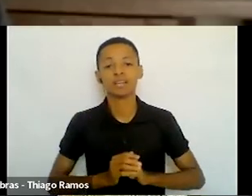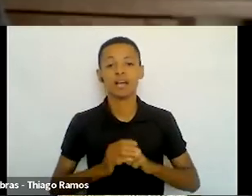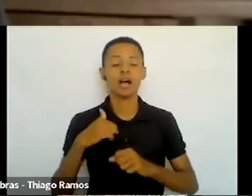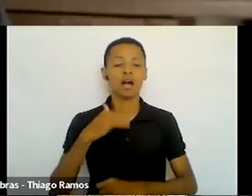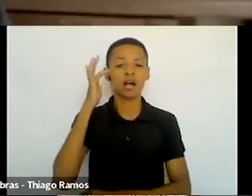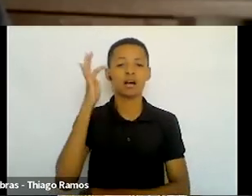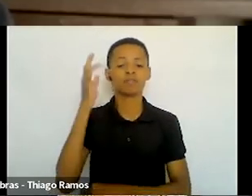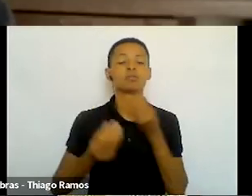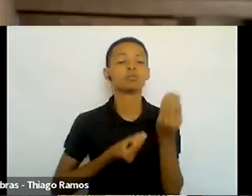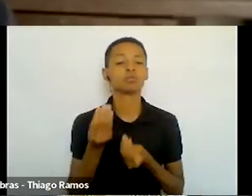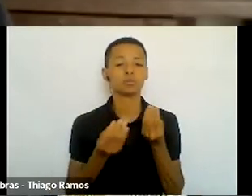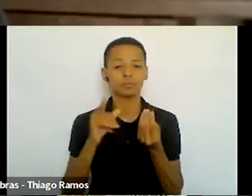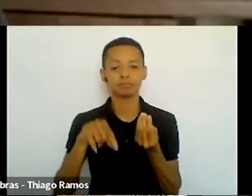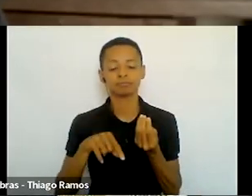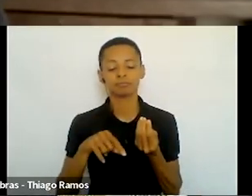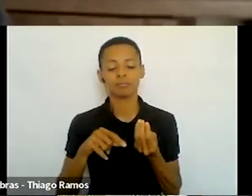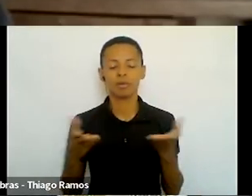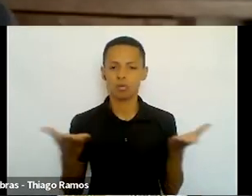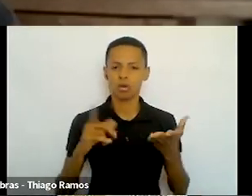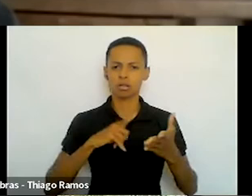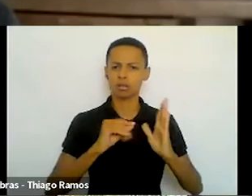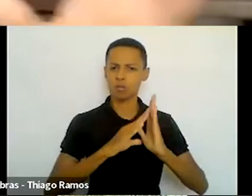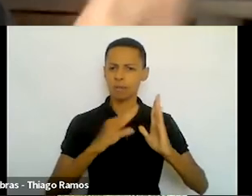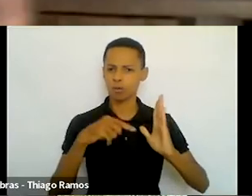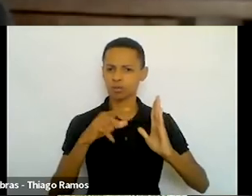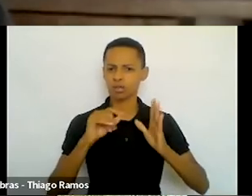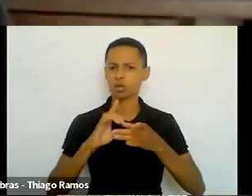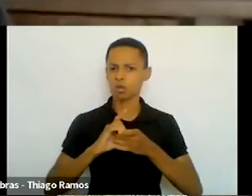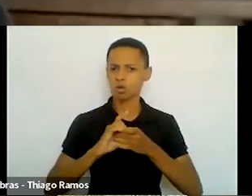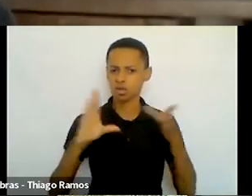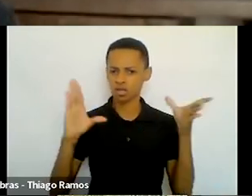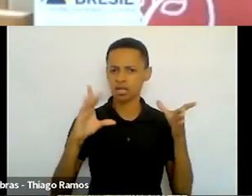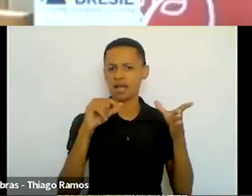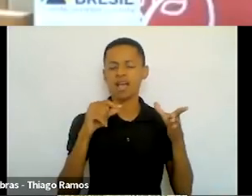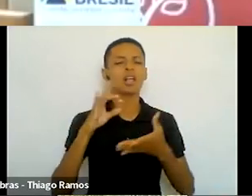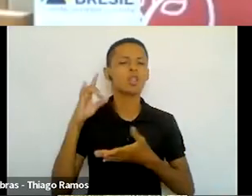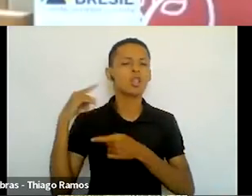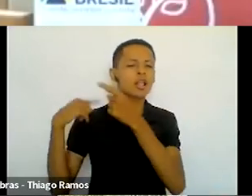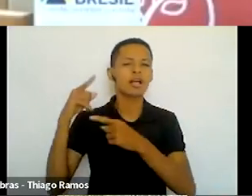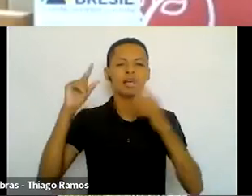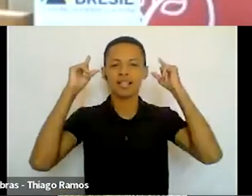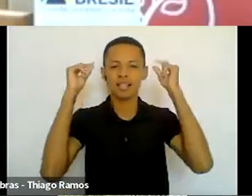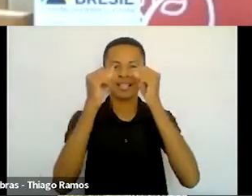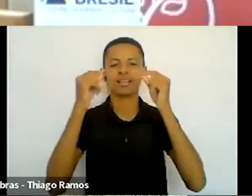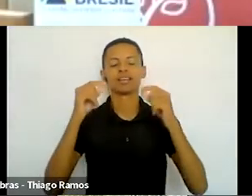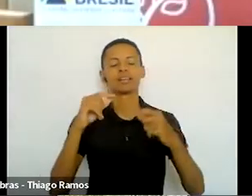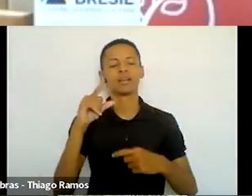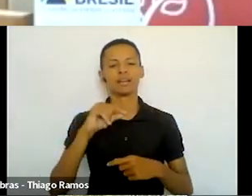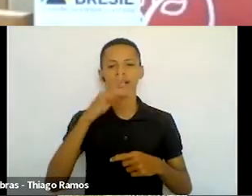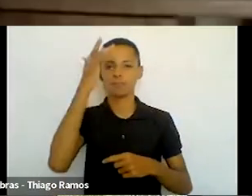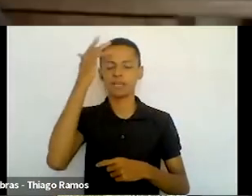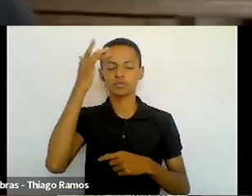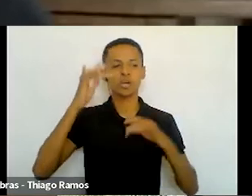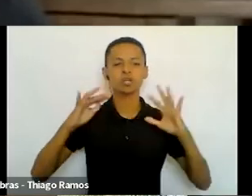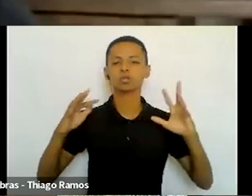coloco é a seguinte. Um modelo original de democracia, aquela democracia grega, que pede todo mundo decidia sobre tudo,